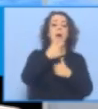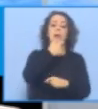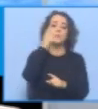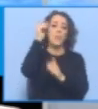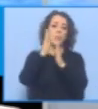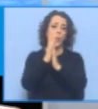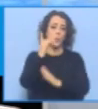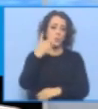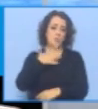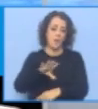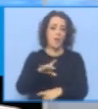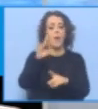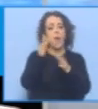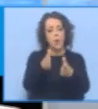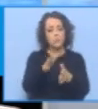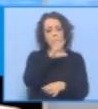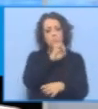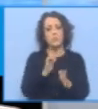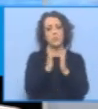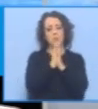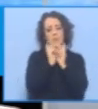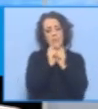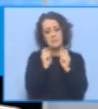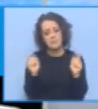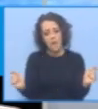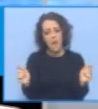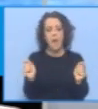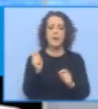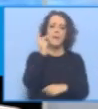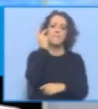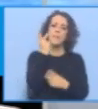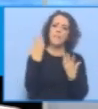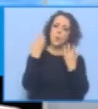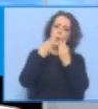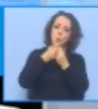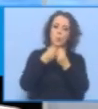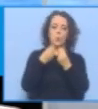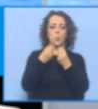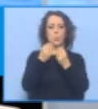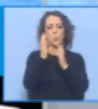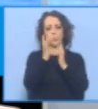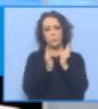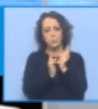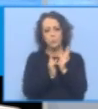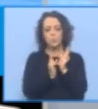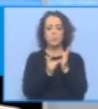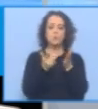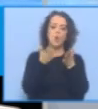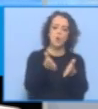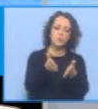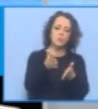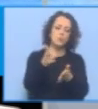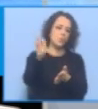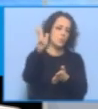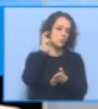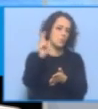os filhos a rezar, a ter uma vida de comunhão com o Senhor, ajudar os filhos a escutar, a estar à